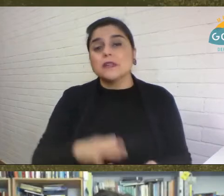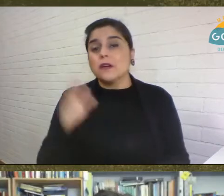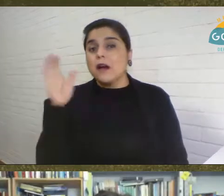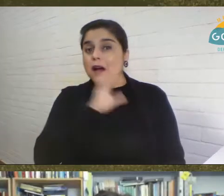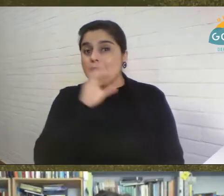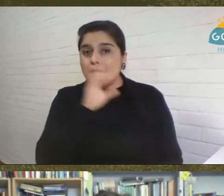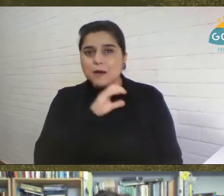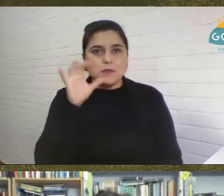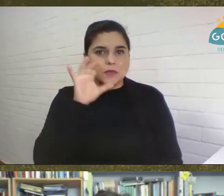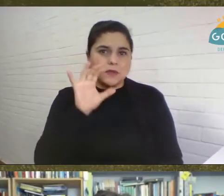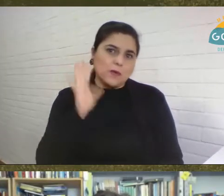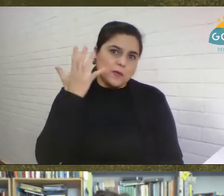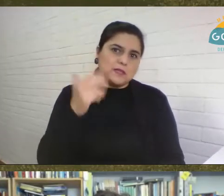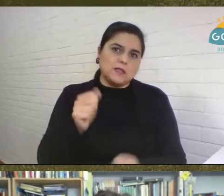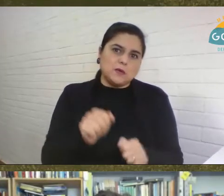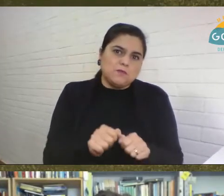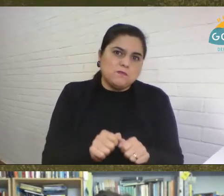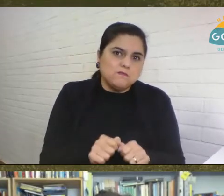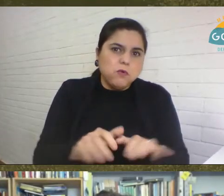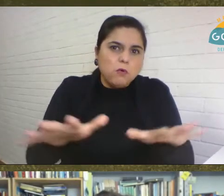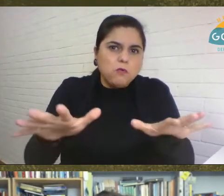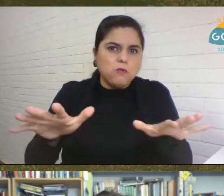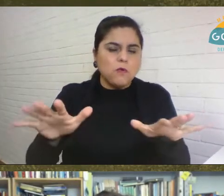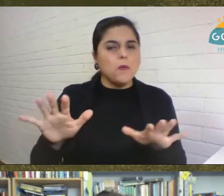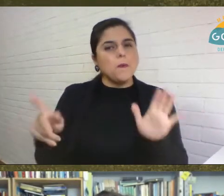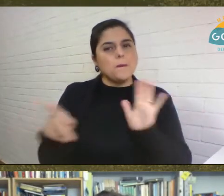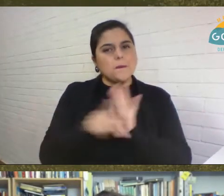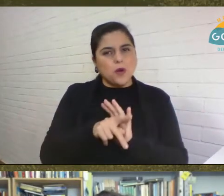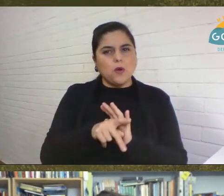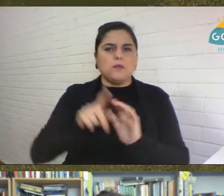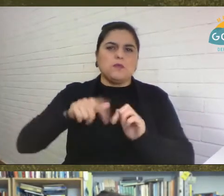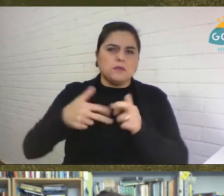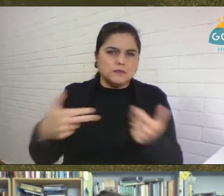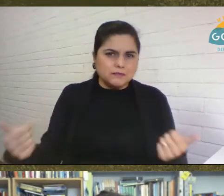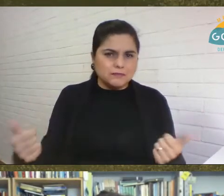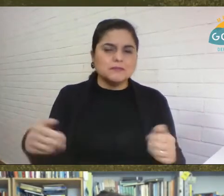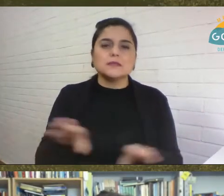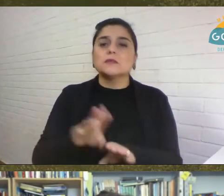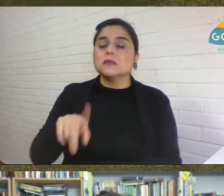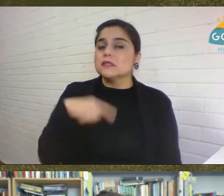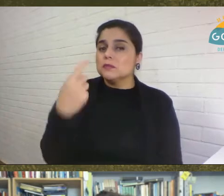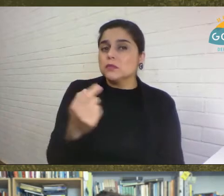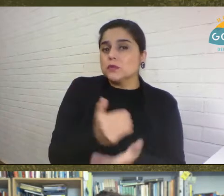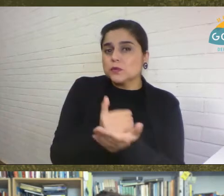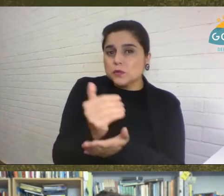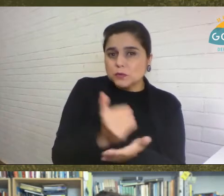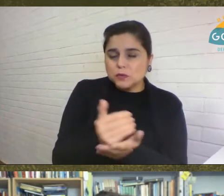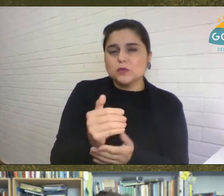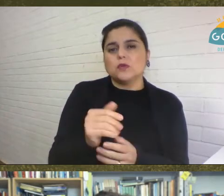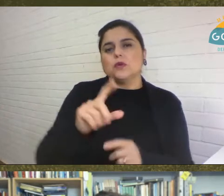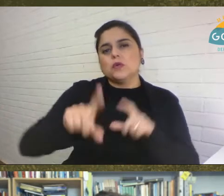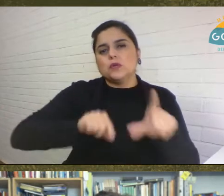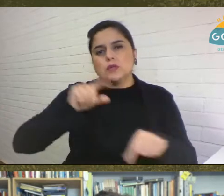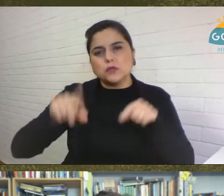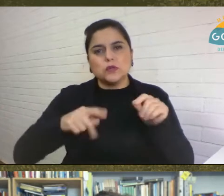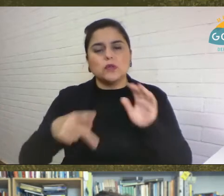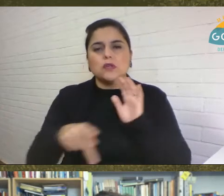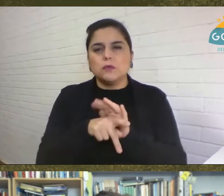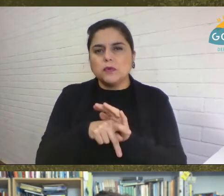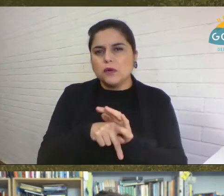de experimentação e depois vamos tendo a escolha de substâncias de eleição por